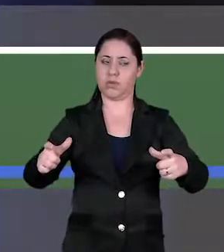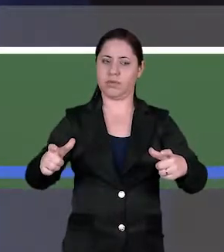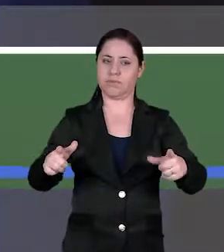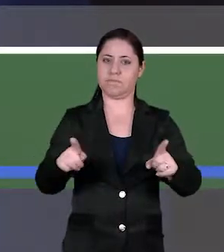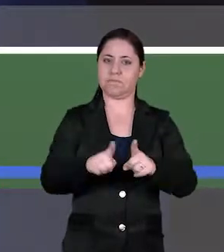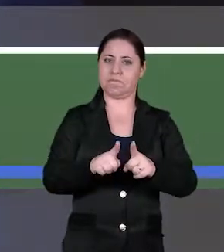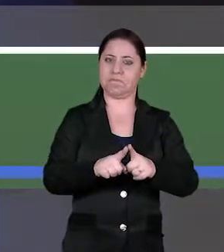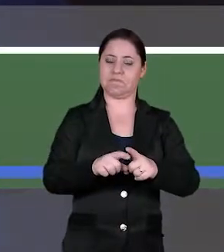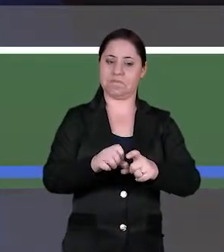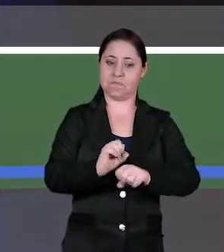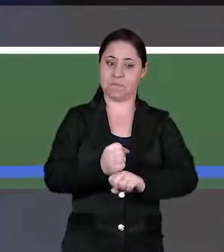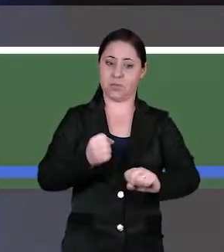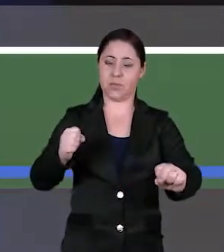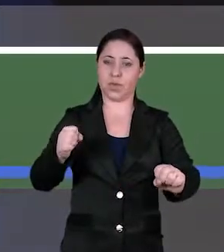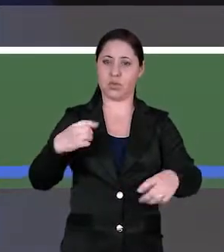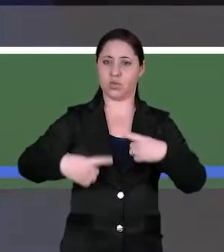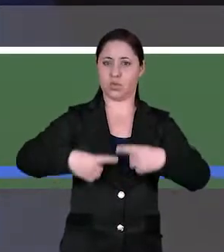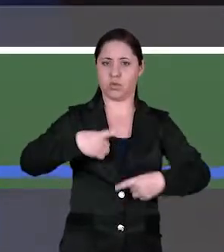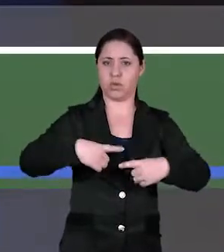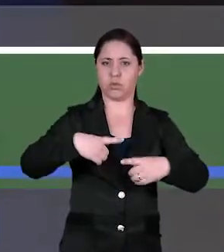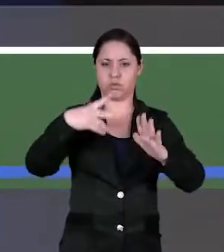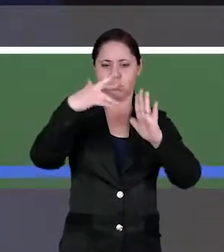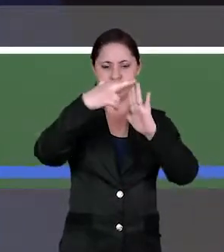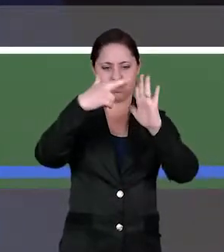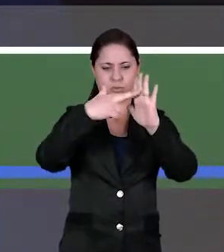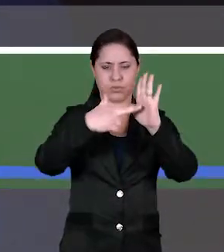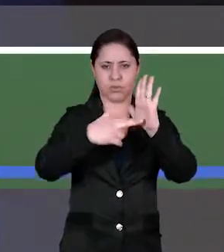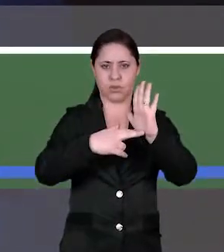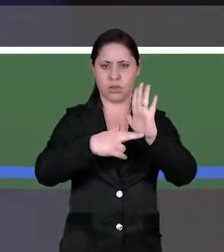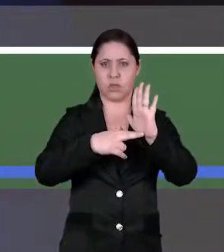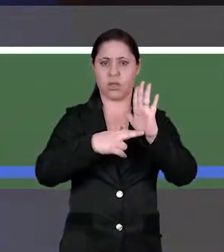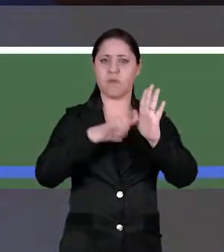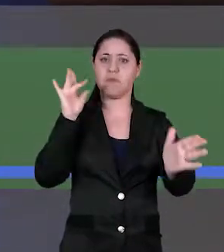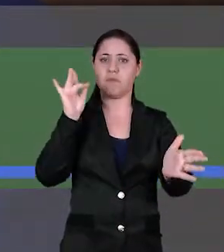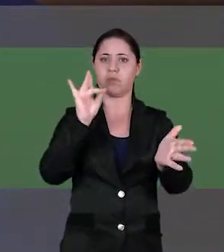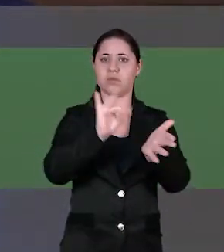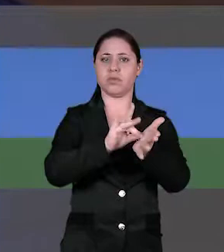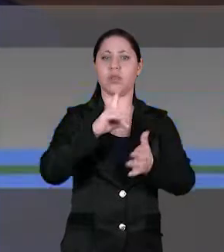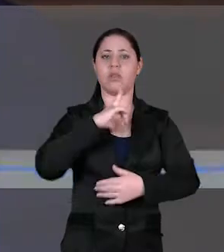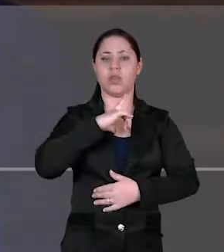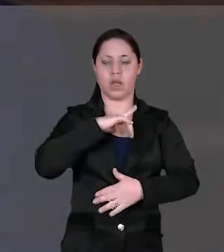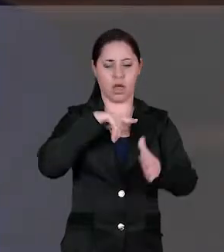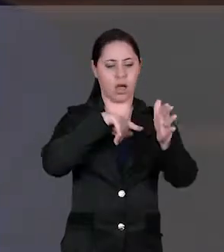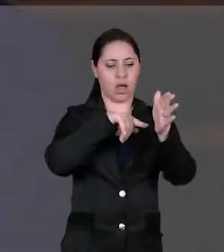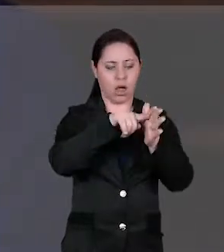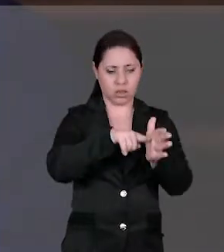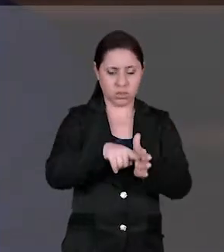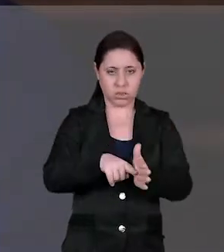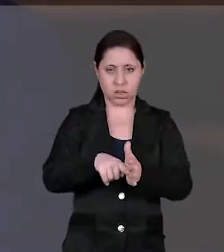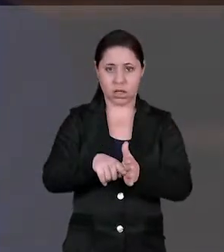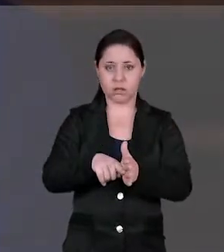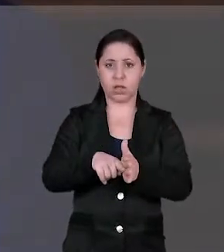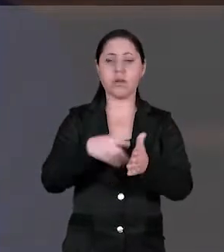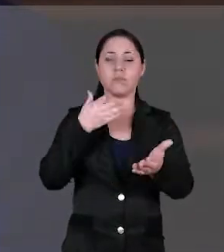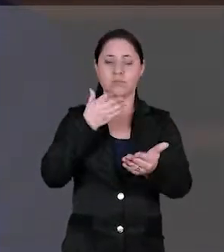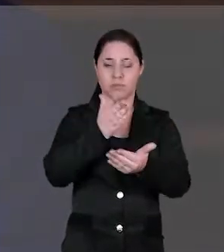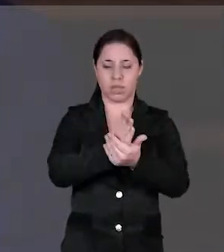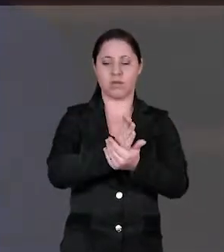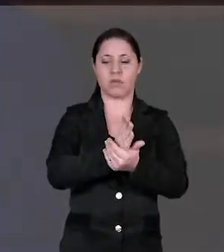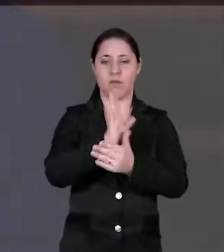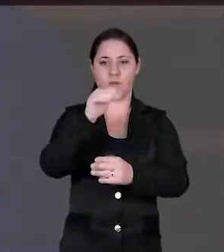e acaba, então, tendo uma discussão maior, uma amplitude nessa discussão com esses critérios para que realmente a gente